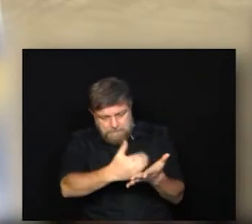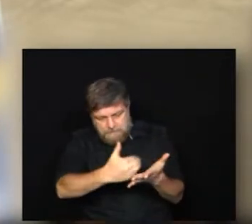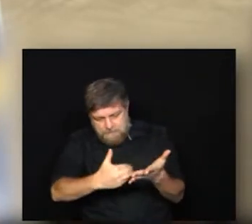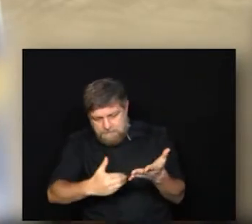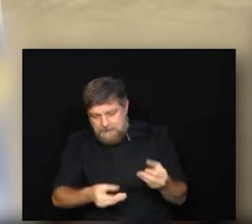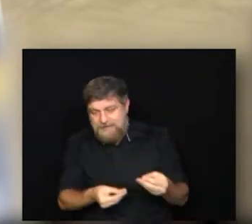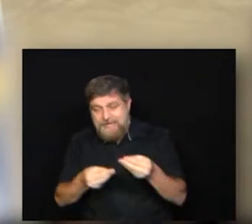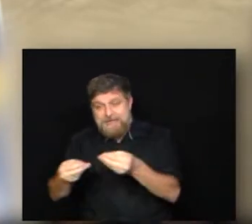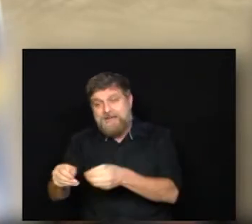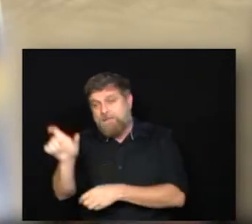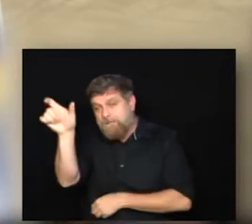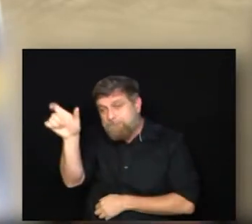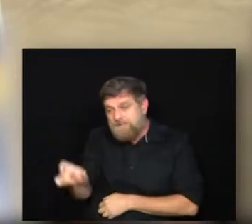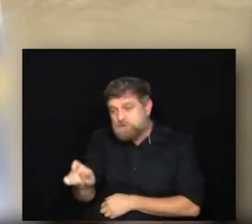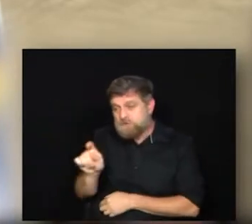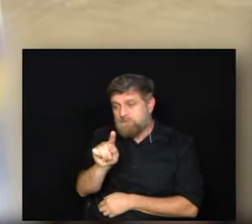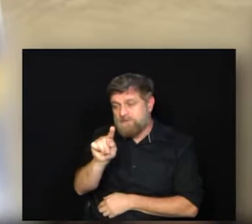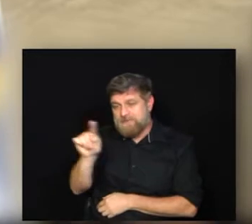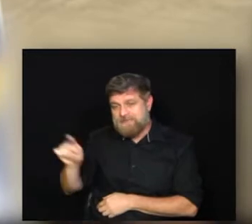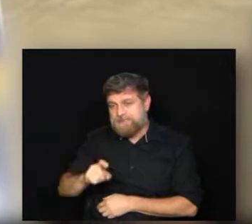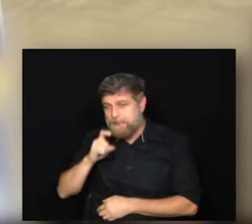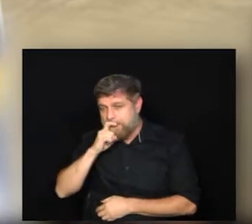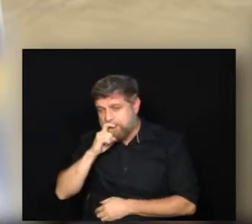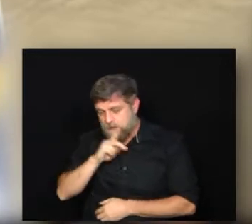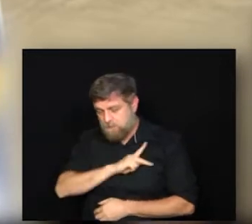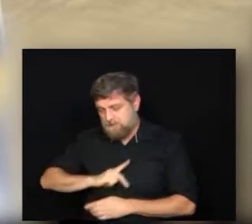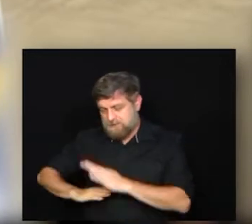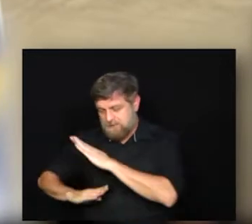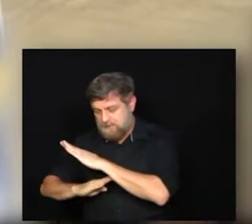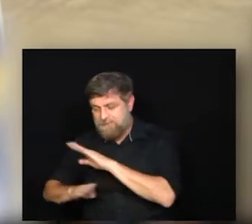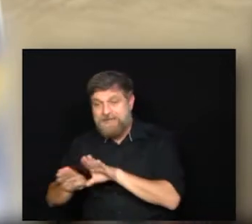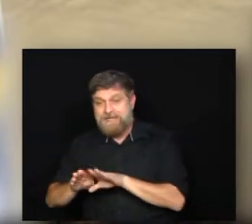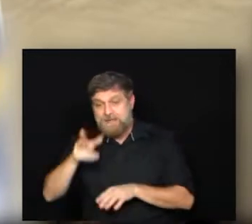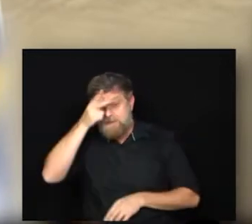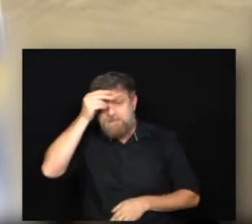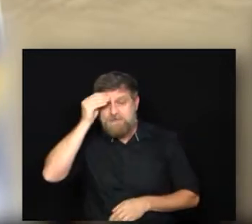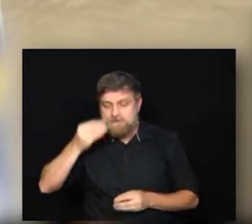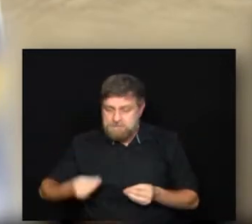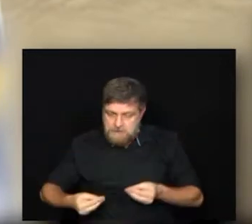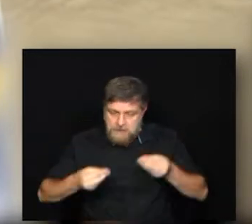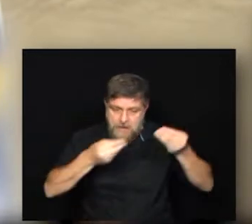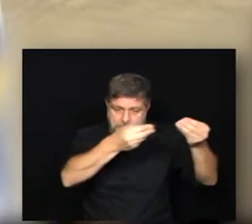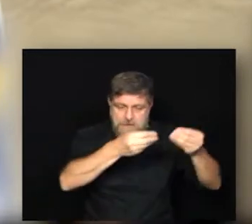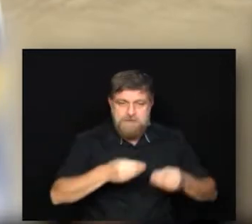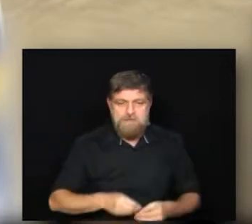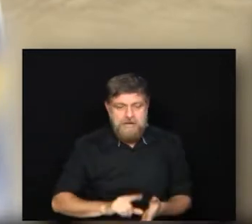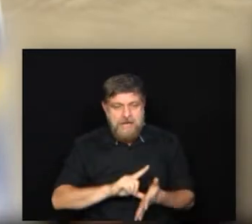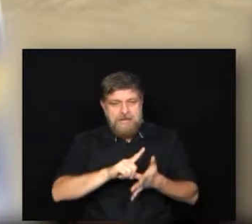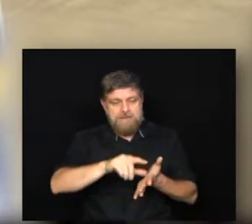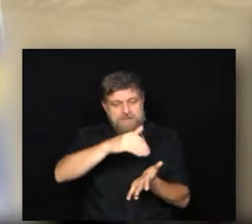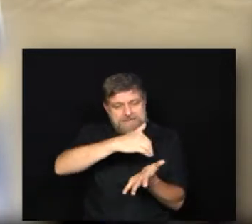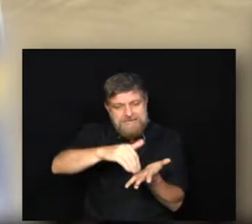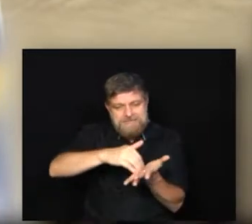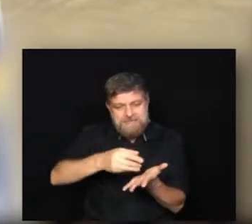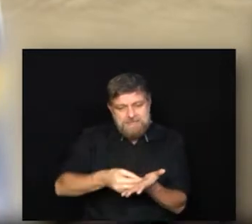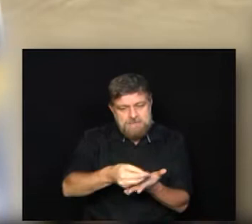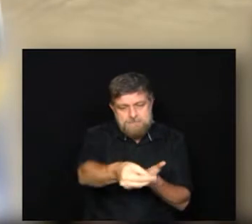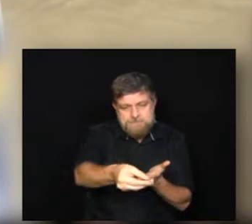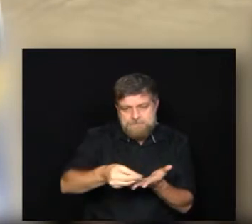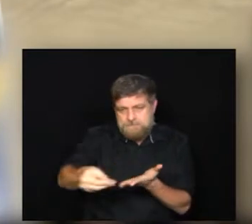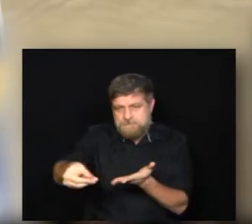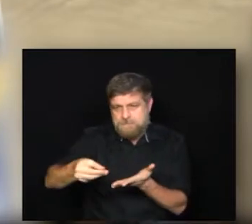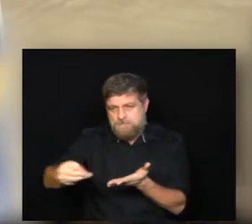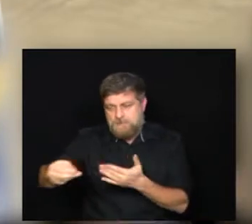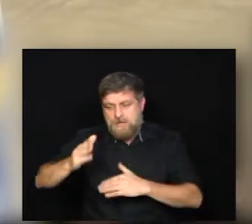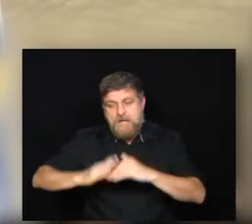da Casa e também ao prefeito de Campinas, para que faça ali as considerações e encaminhe às secretarias ainda os desdobramentos que